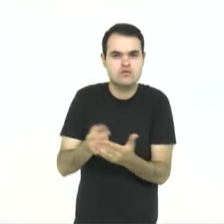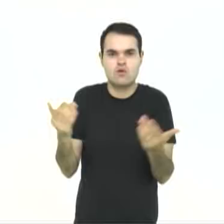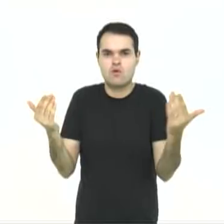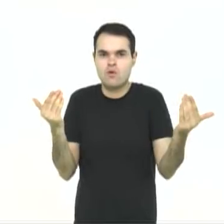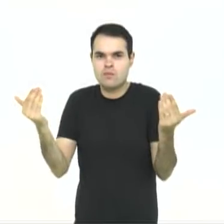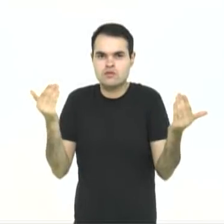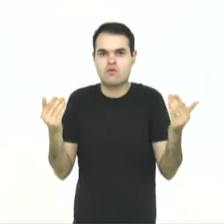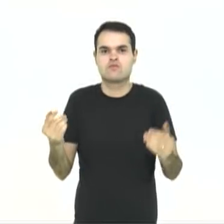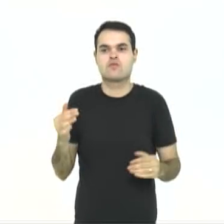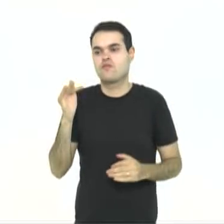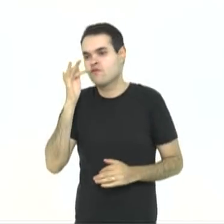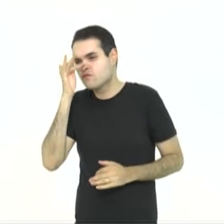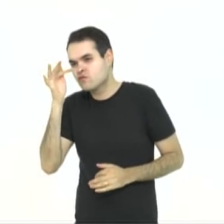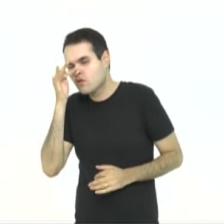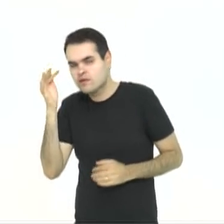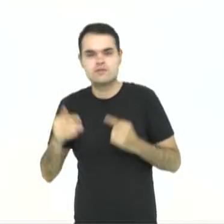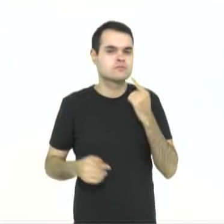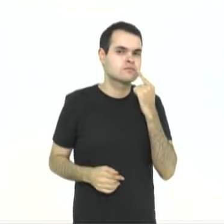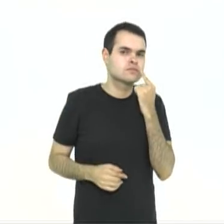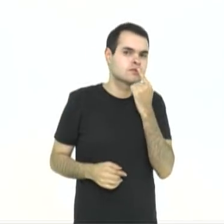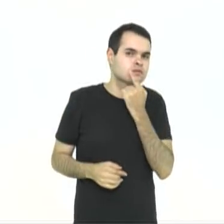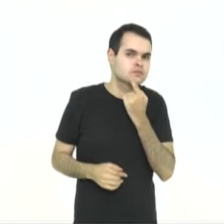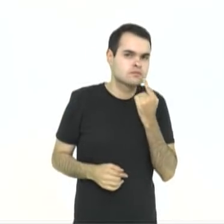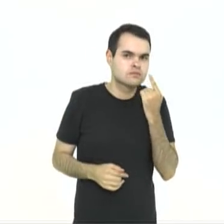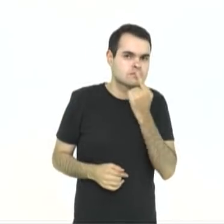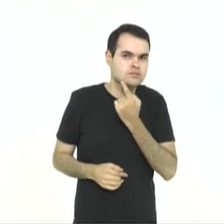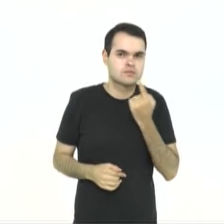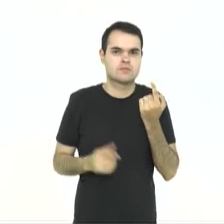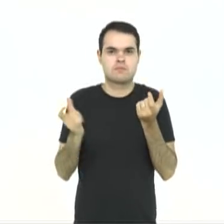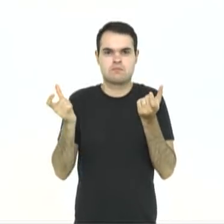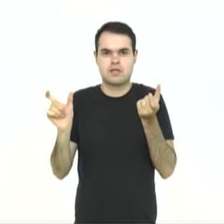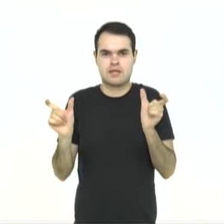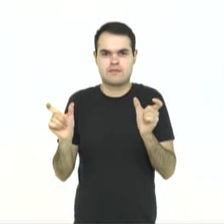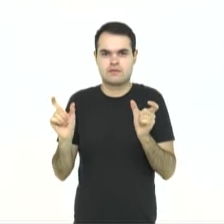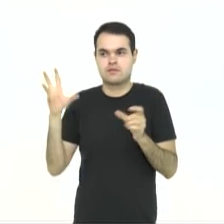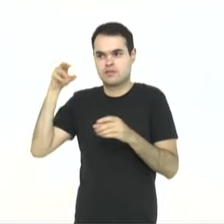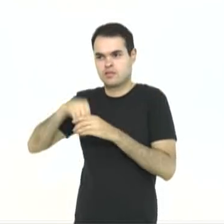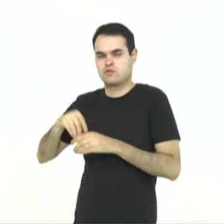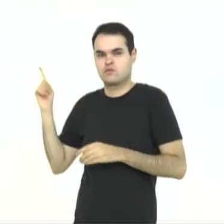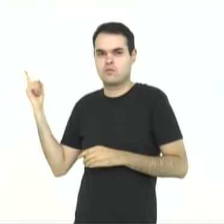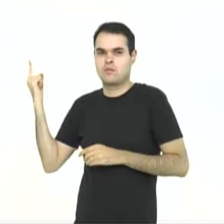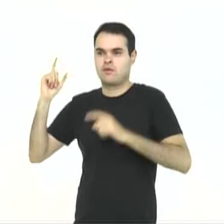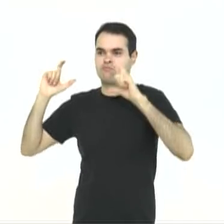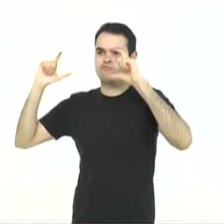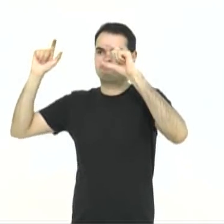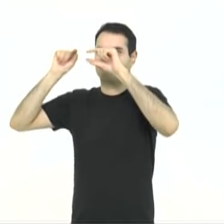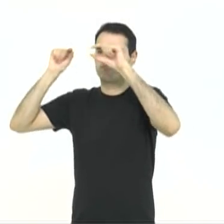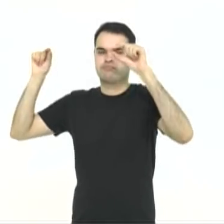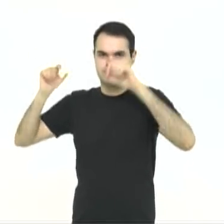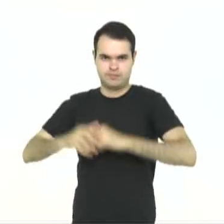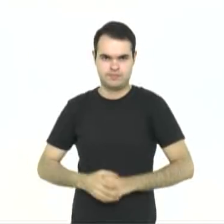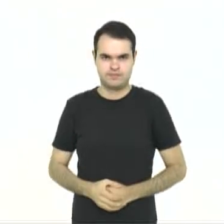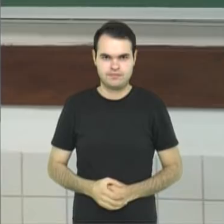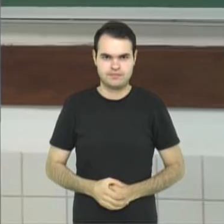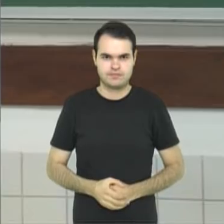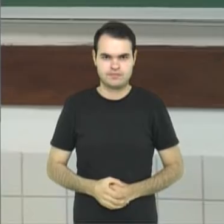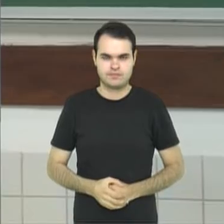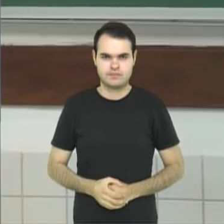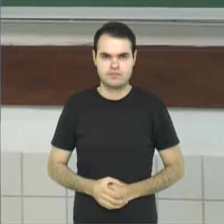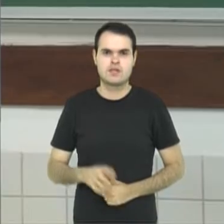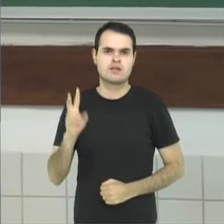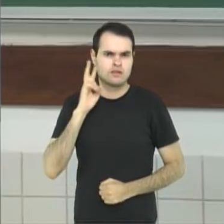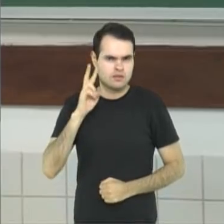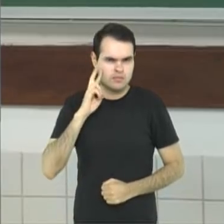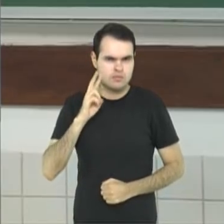entre flores e lábios, palavras presentes no primeiro verso da primeira estrofe. Lembrem-se de que para a